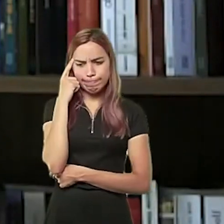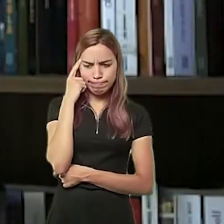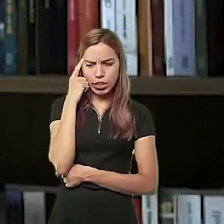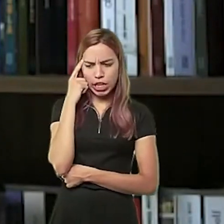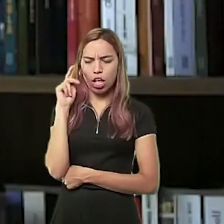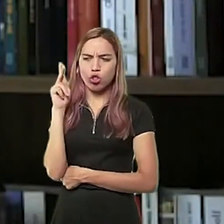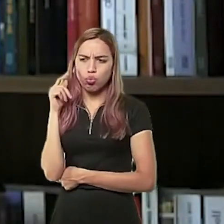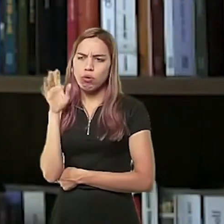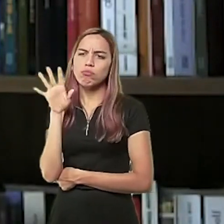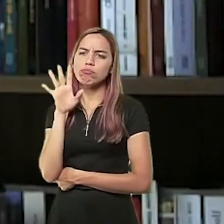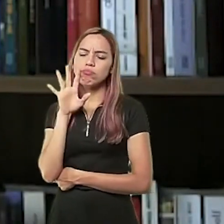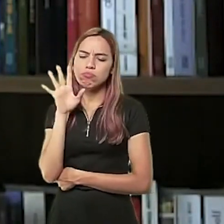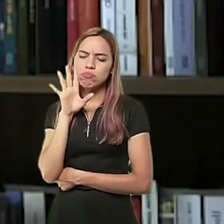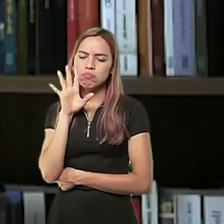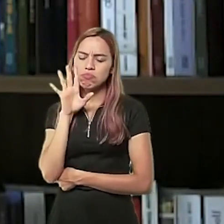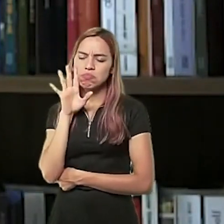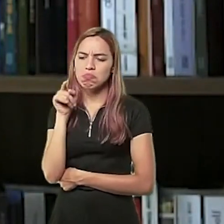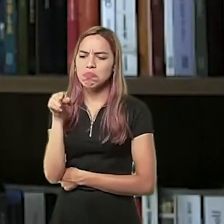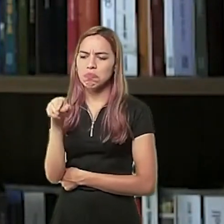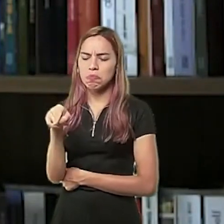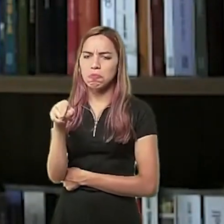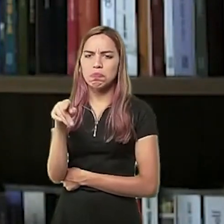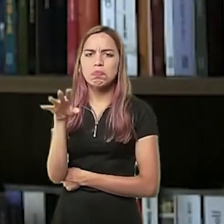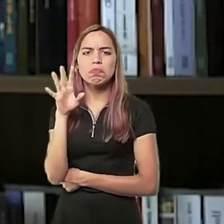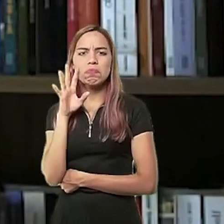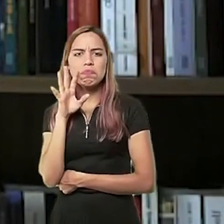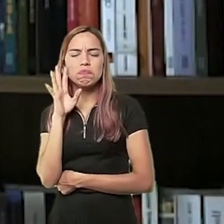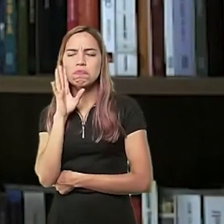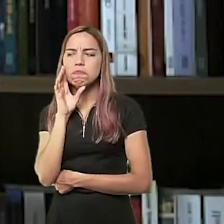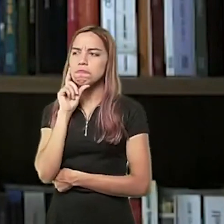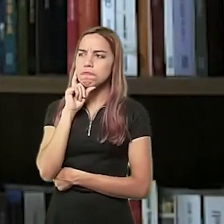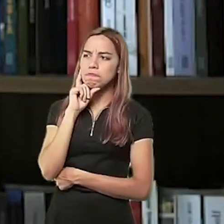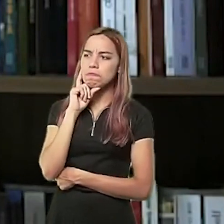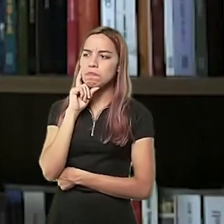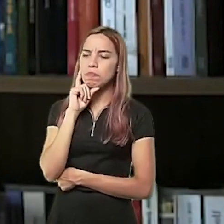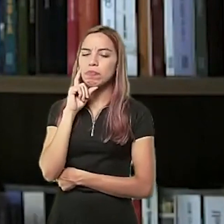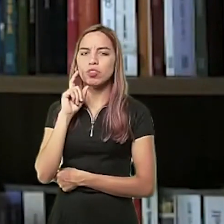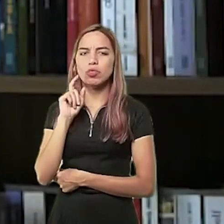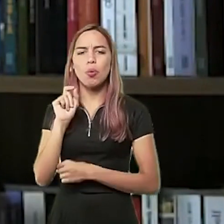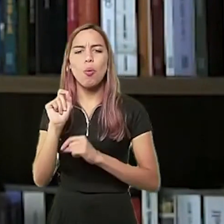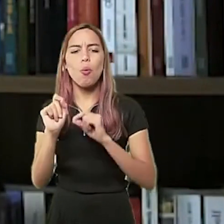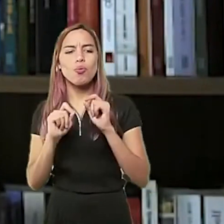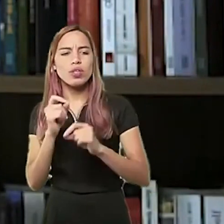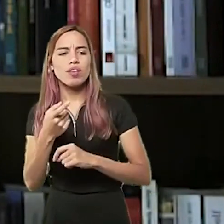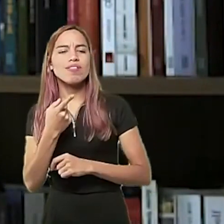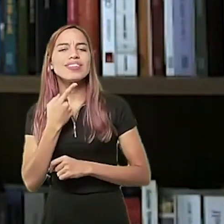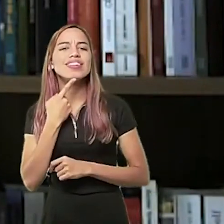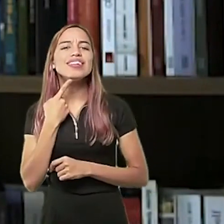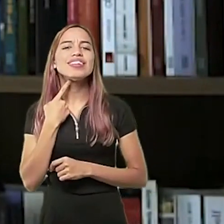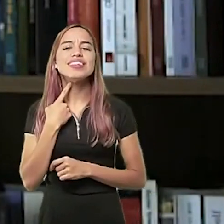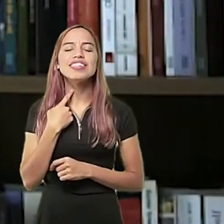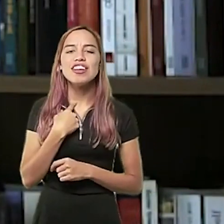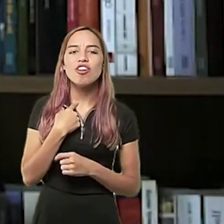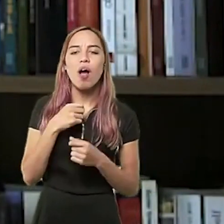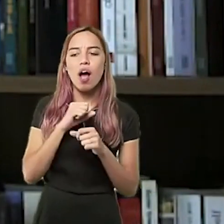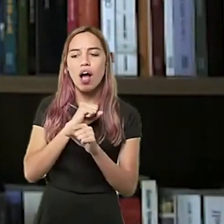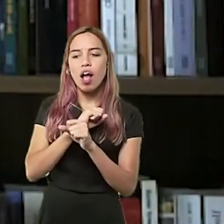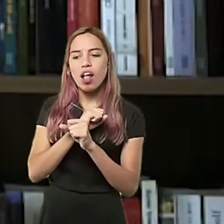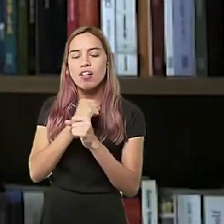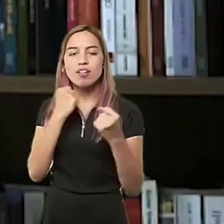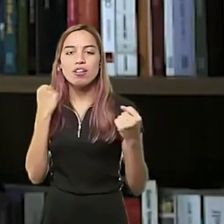coisa extraordinária, né? Que coisa maravilhosa, né? O que o desejo de liberdade não leva alguém